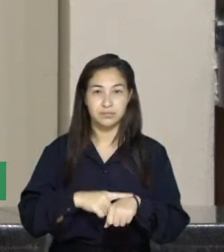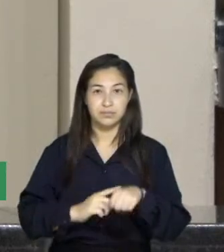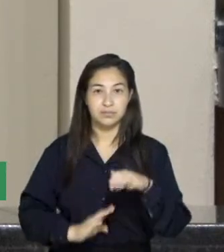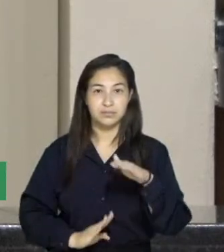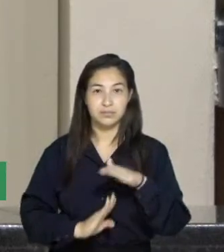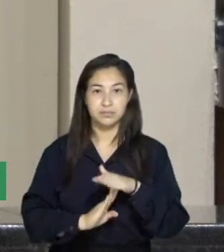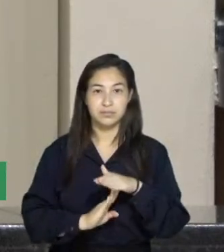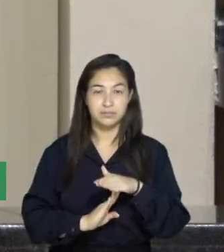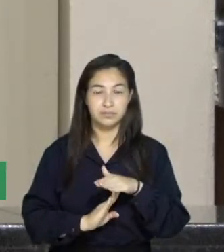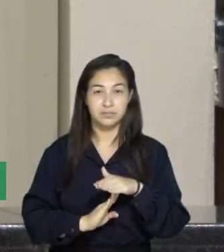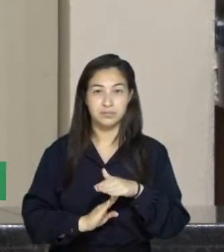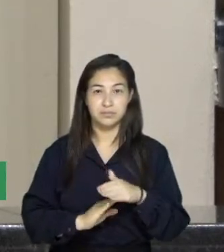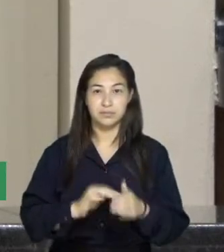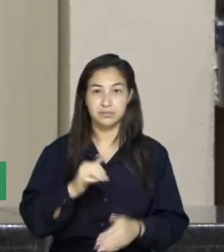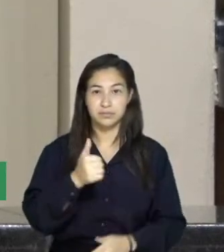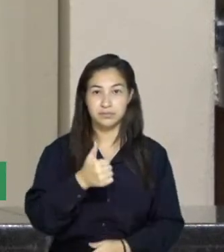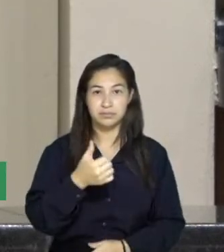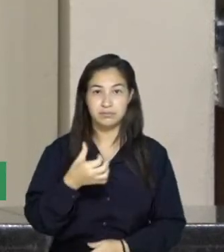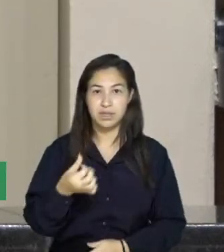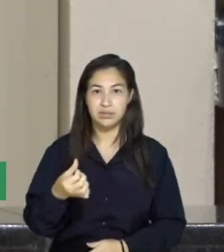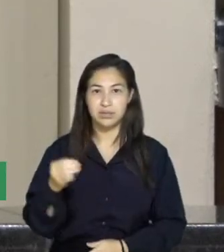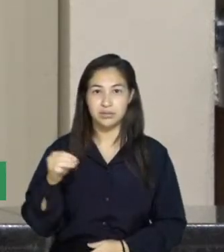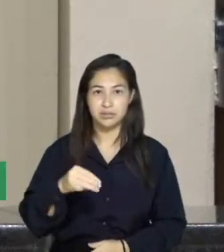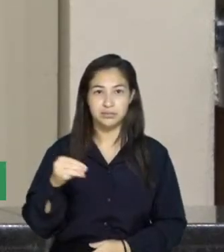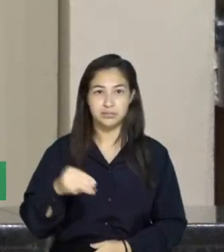de até 16 minutos.